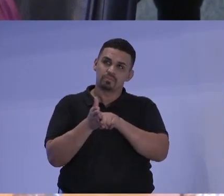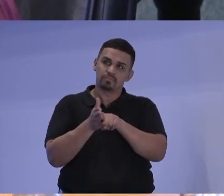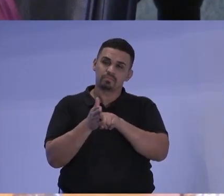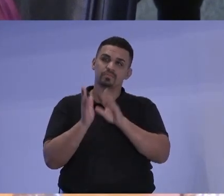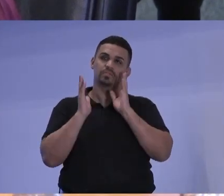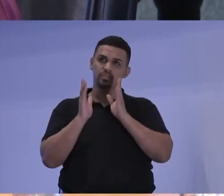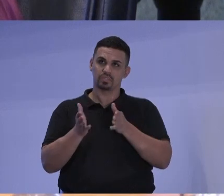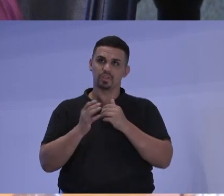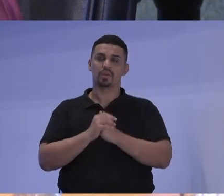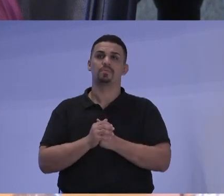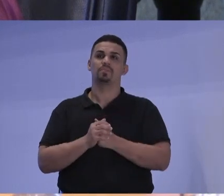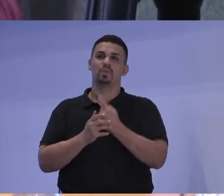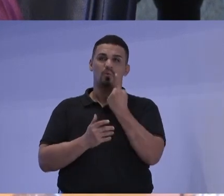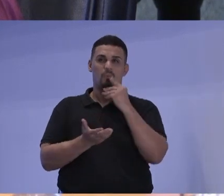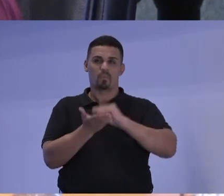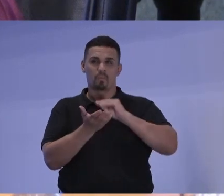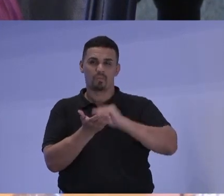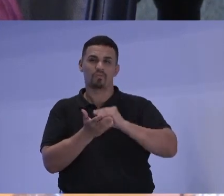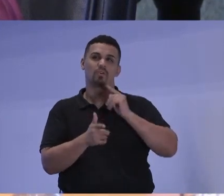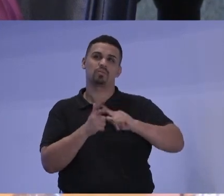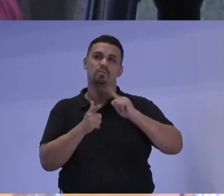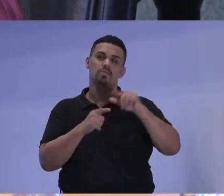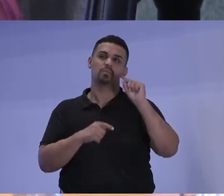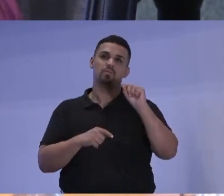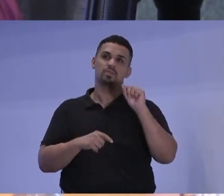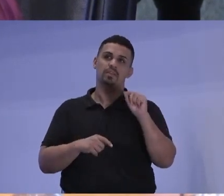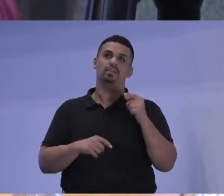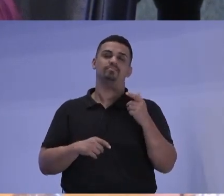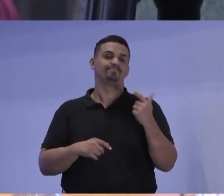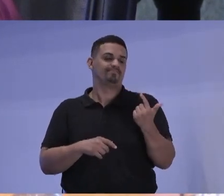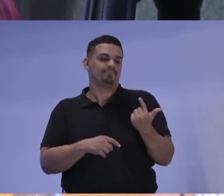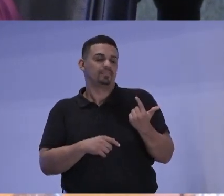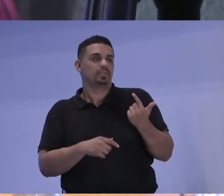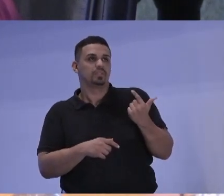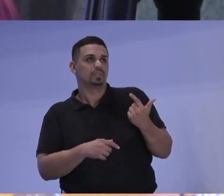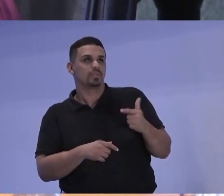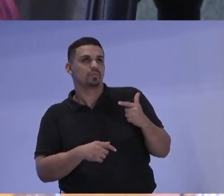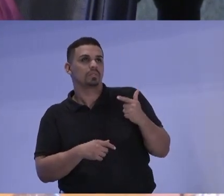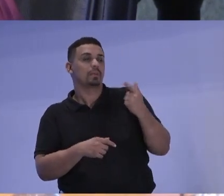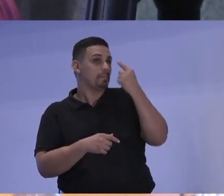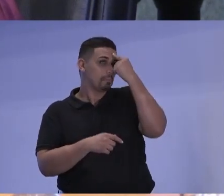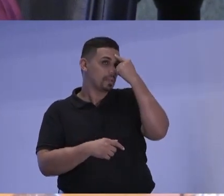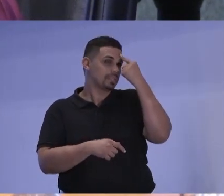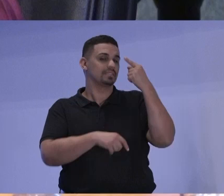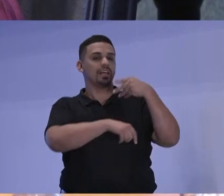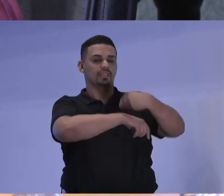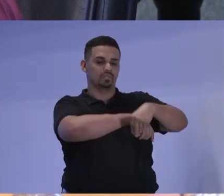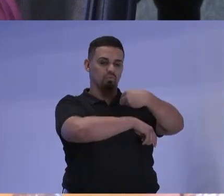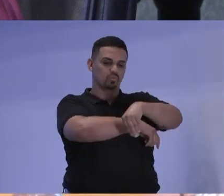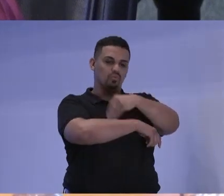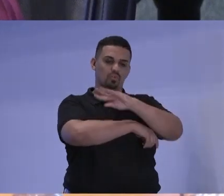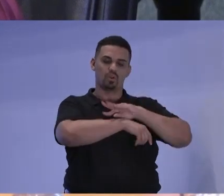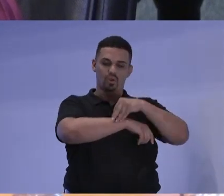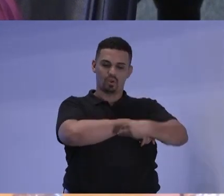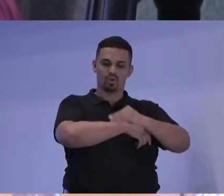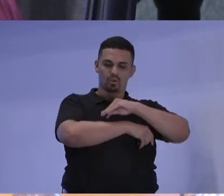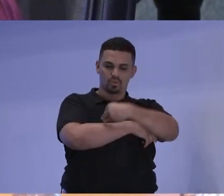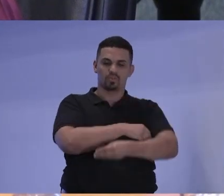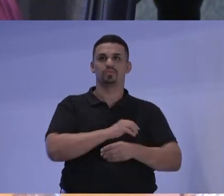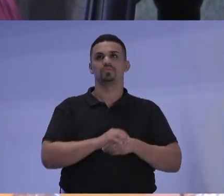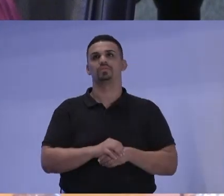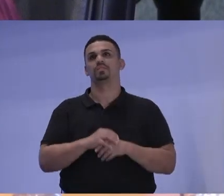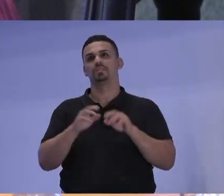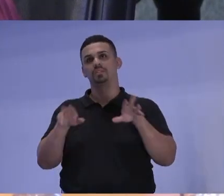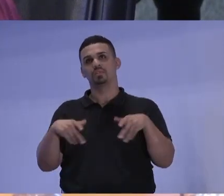lacunas e percalços que a gente tinha é exatamente isso, a gente não pensar em hanseníase. Tanto que o slogan do DF é "Pense em hanseníase",